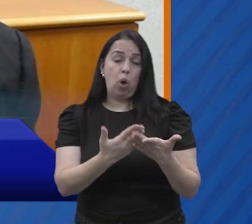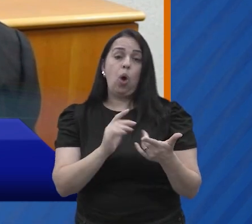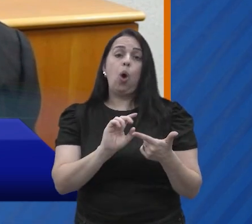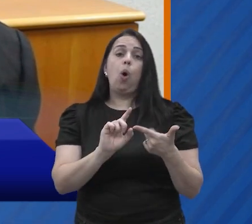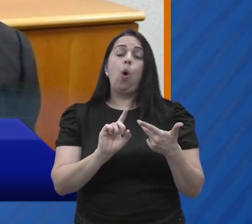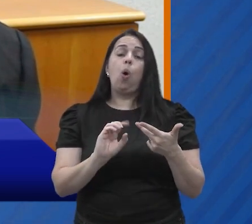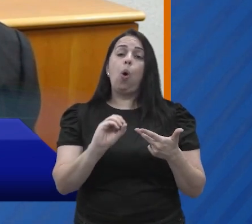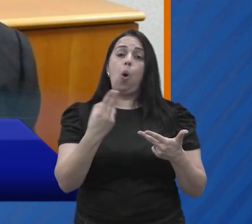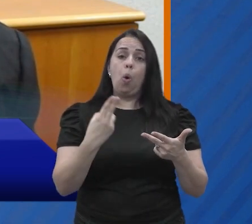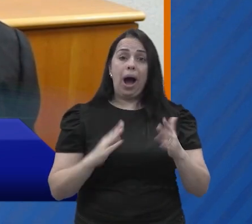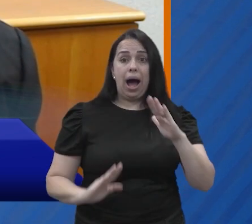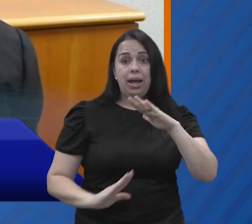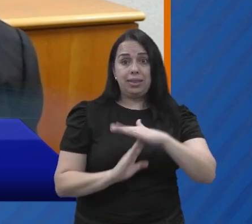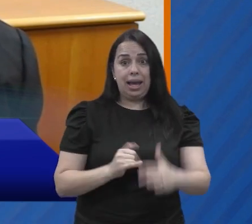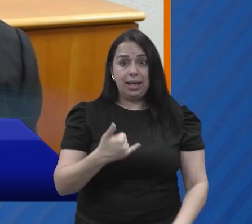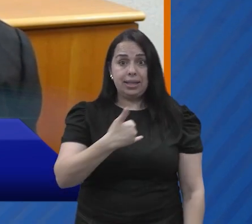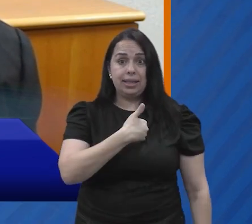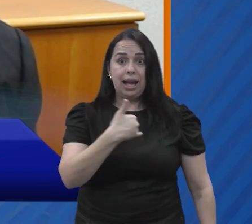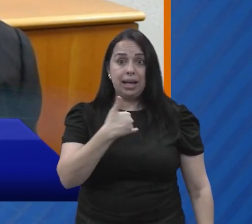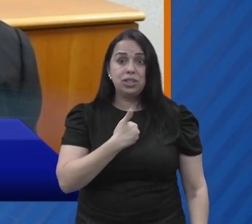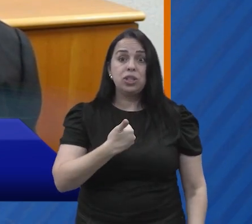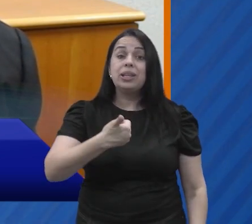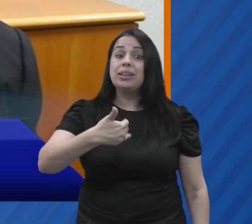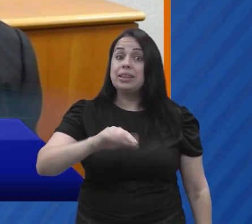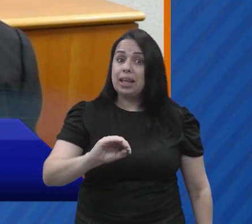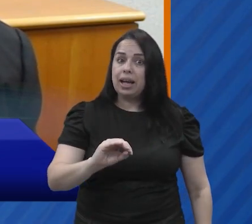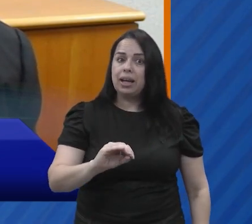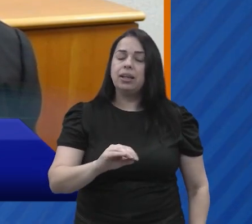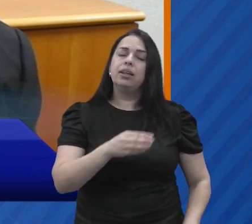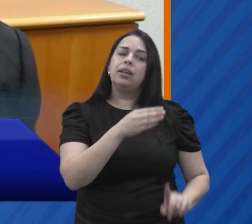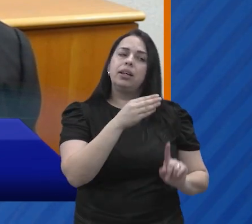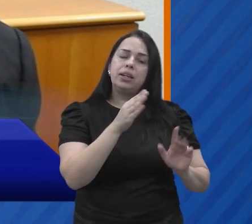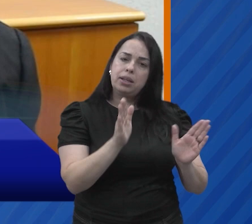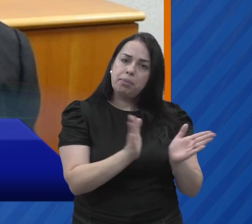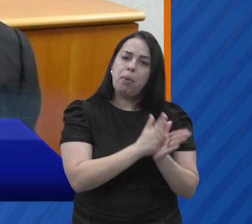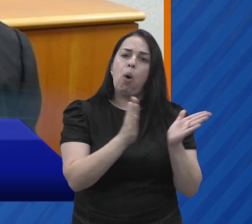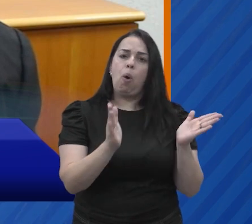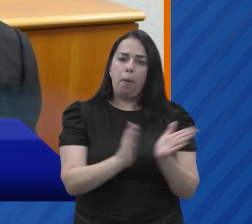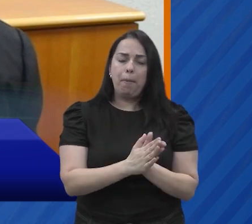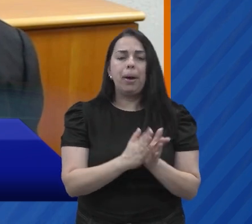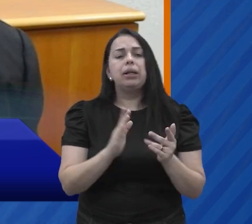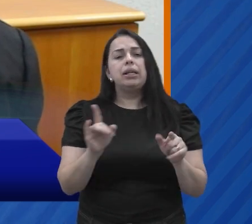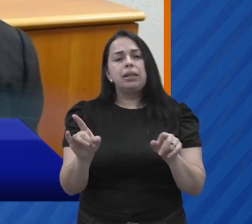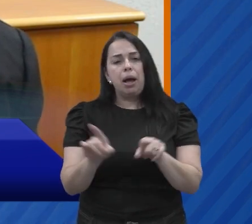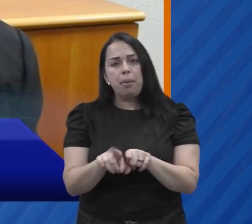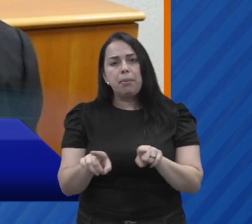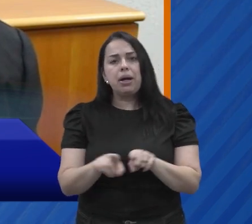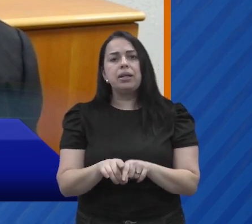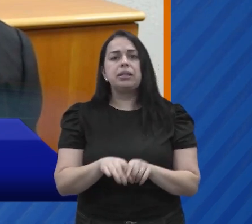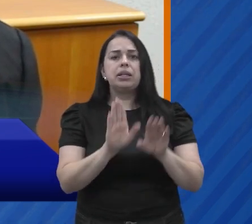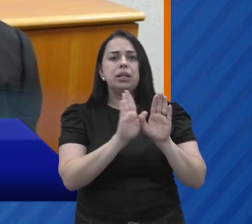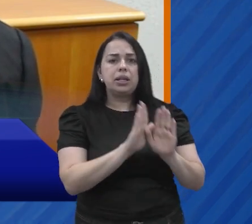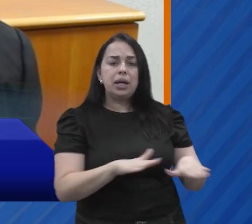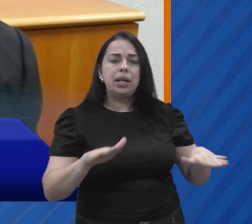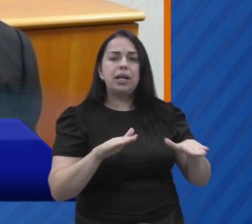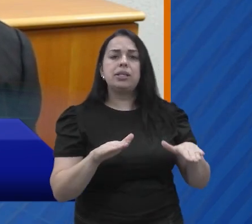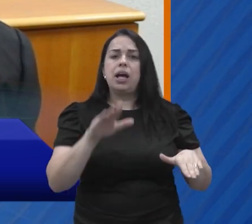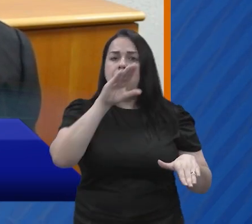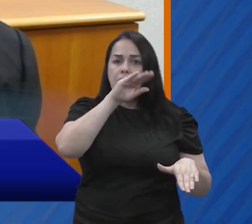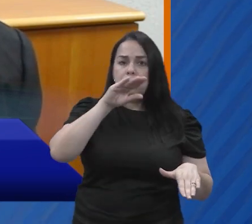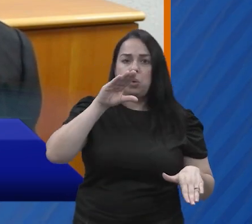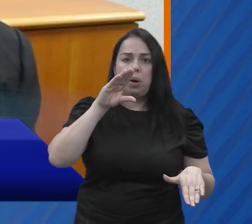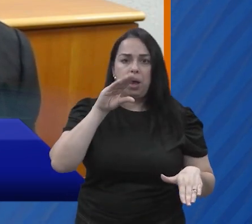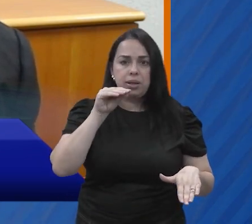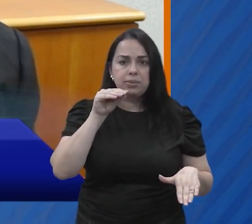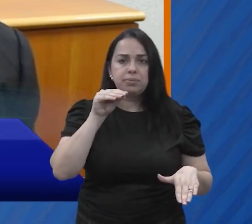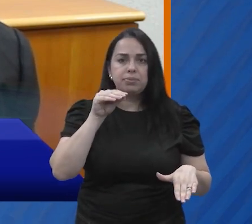adotadas, né? São aquelas crianças matriculadas do 1º ao 5º ano da rede pública, ou que tenham até 10 anos de idade e